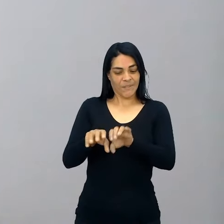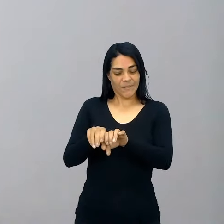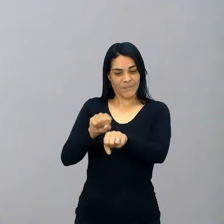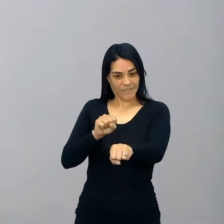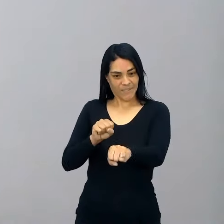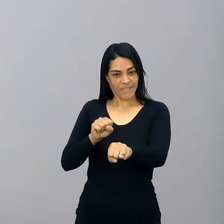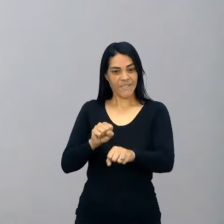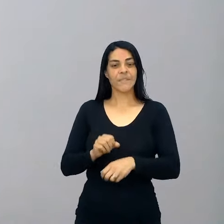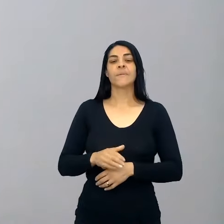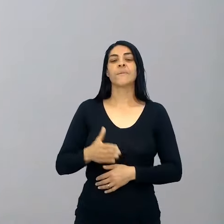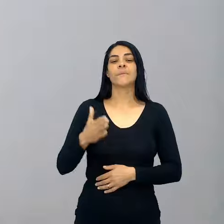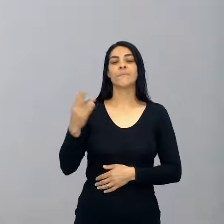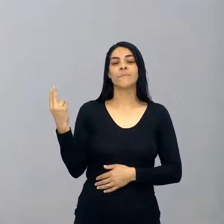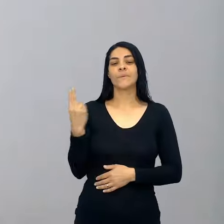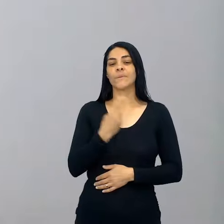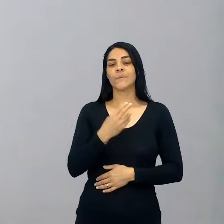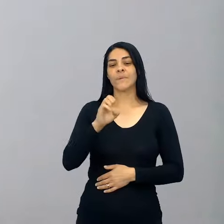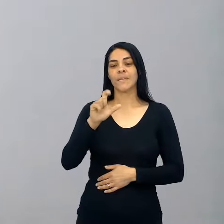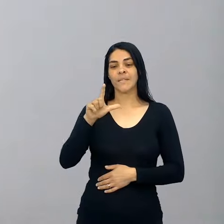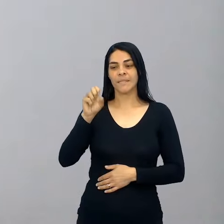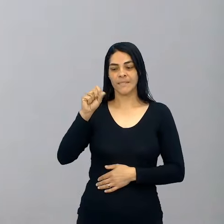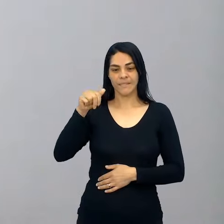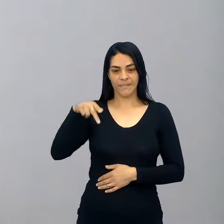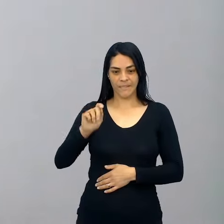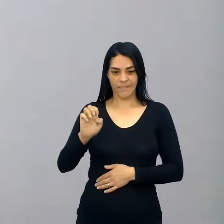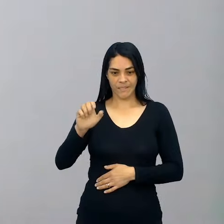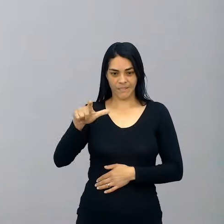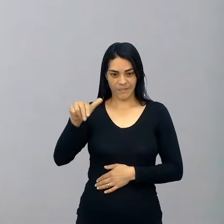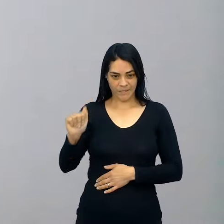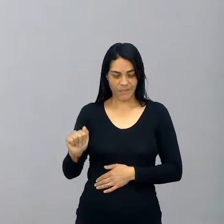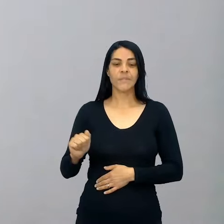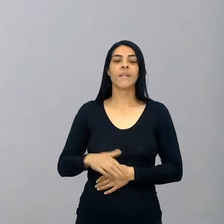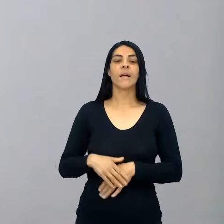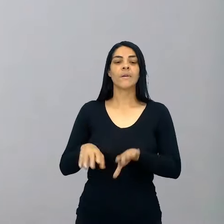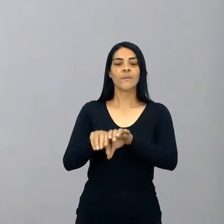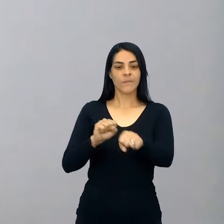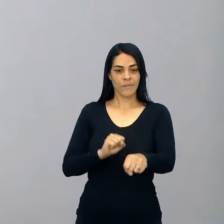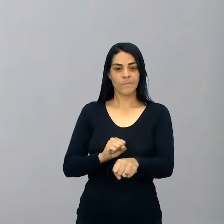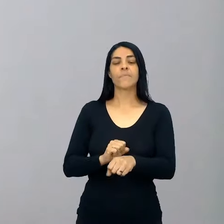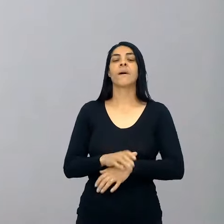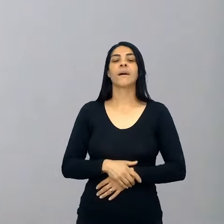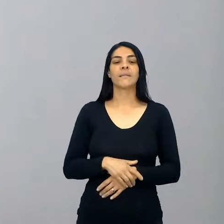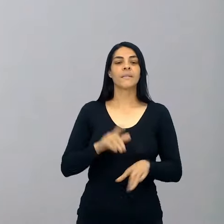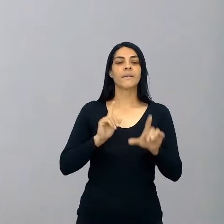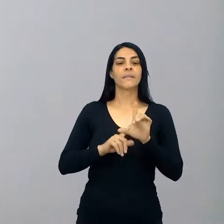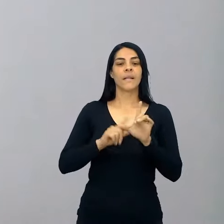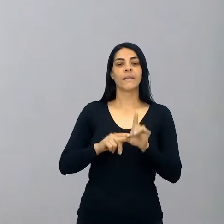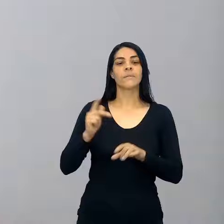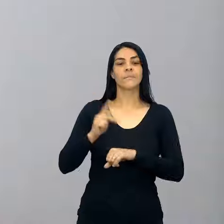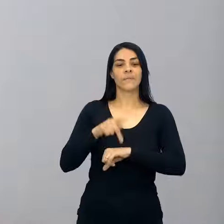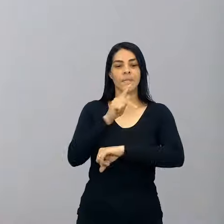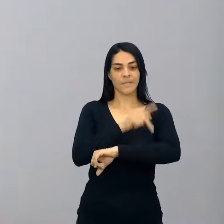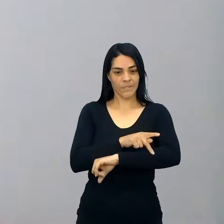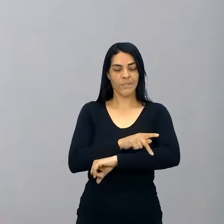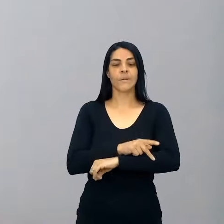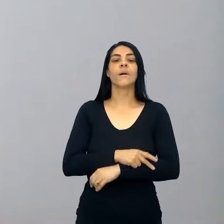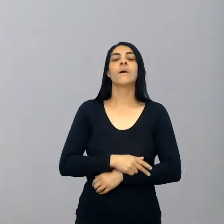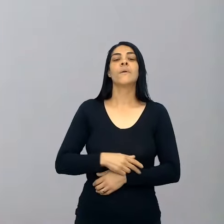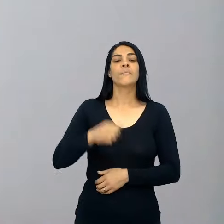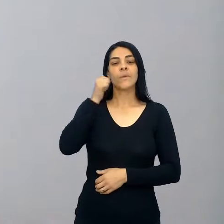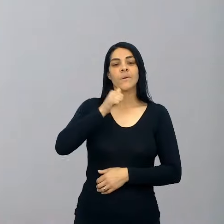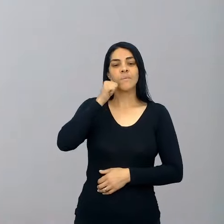O meu nome é Elisângela Barreto, sou formada em letras e pedagogia, sou uma mulher branca, cabelos escuros na